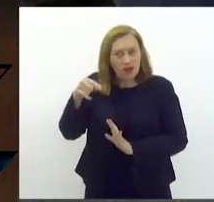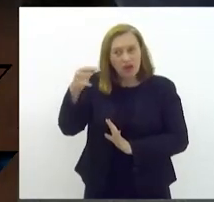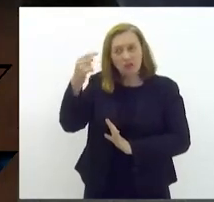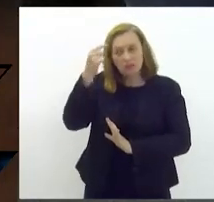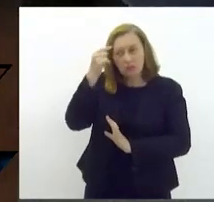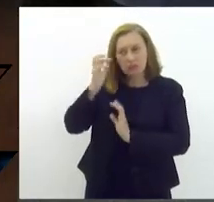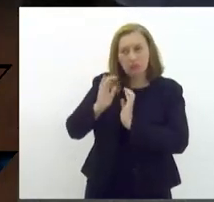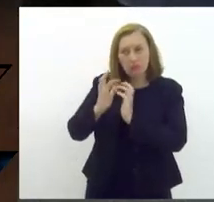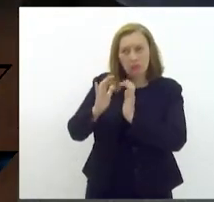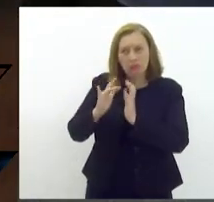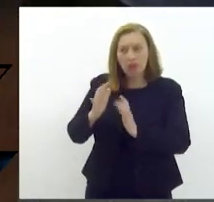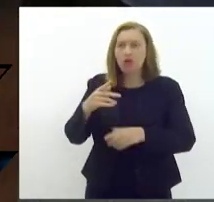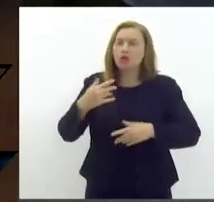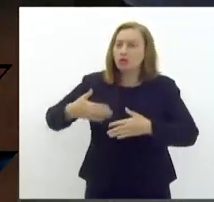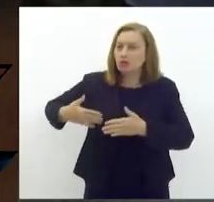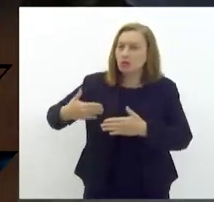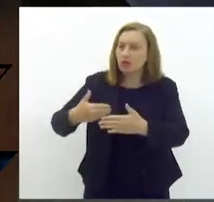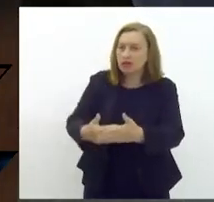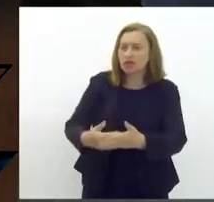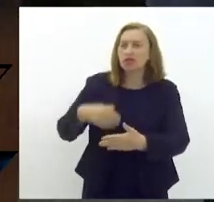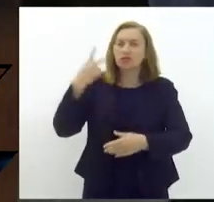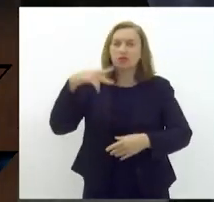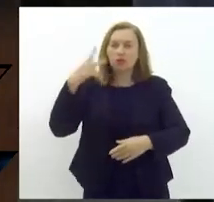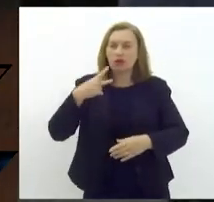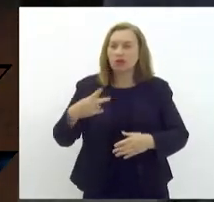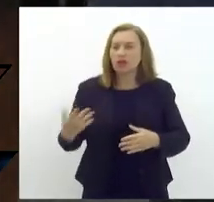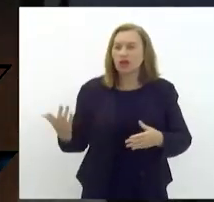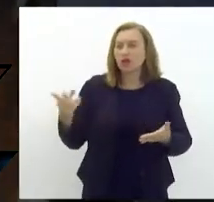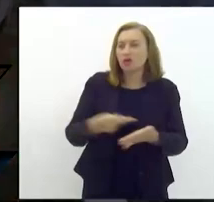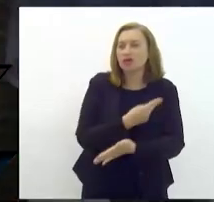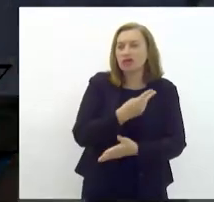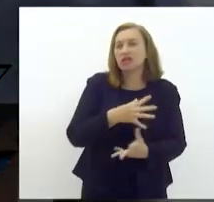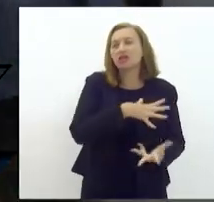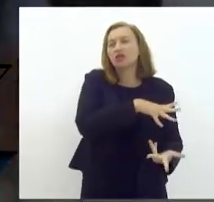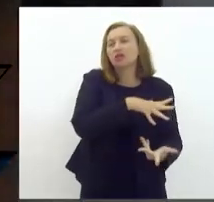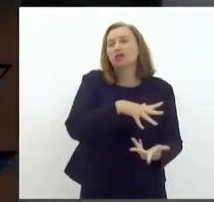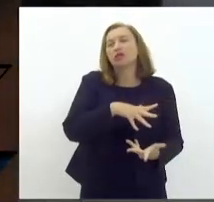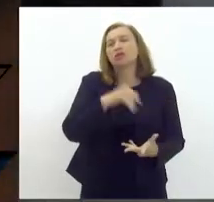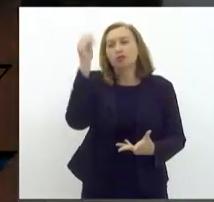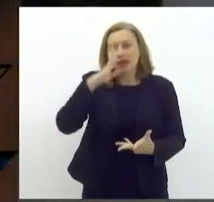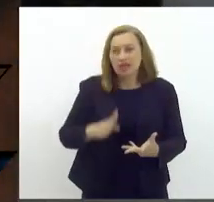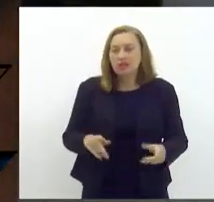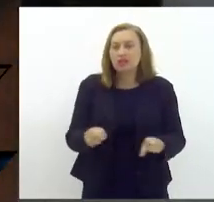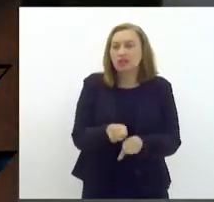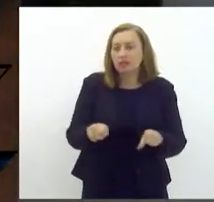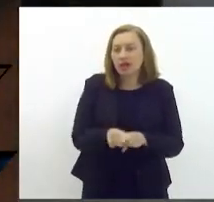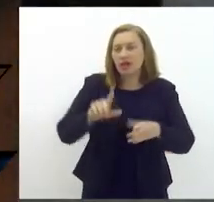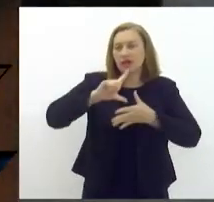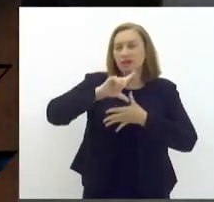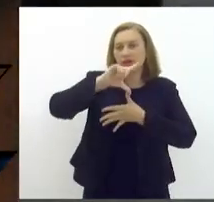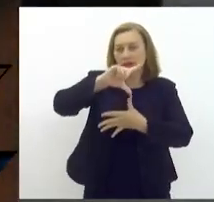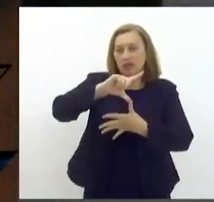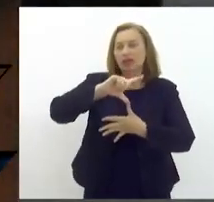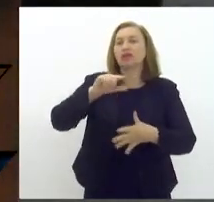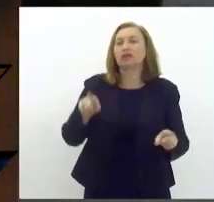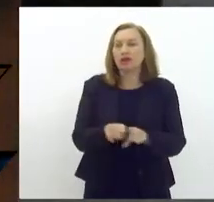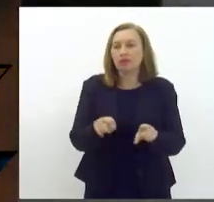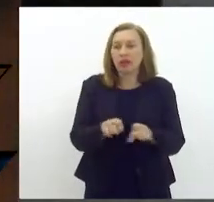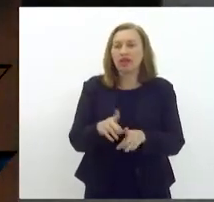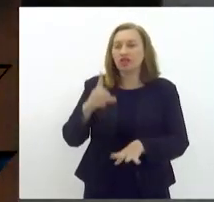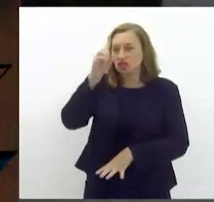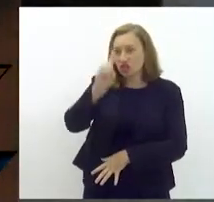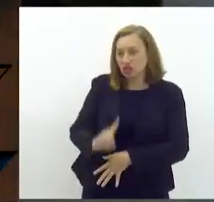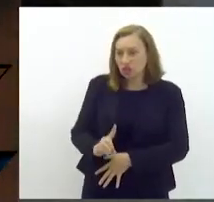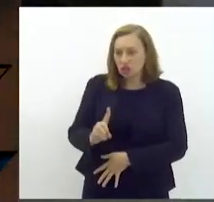os processos políticos que vinham ocorrendo no Brasil e na América Latina é também diretora executiva do Instituto Joaquim